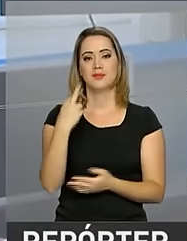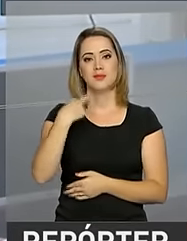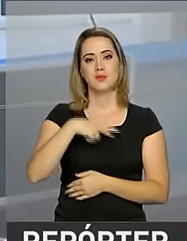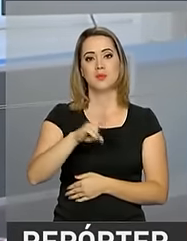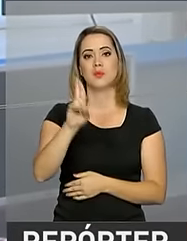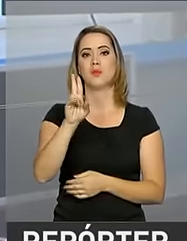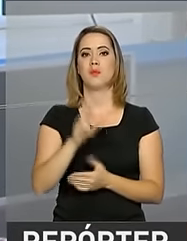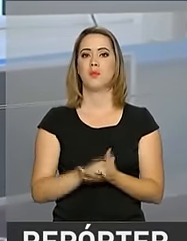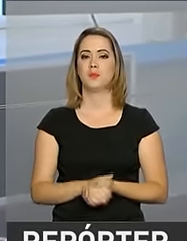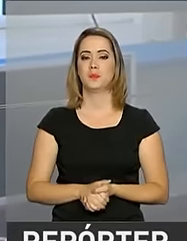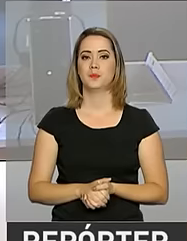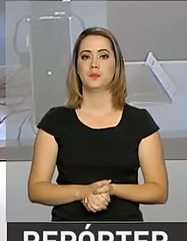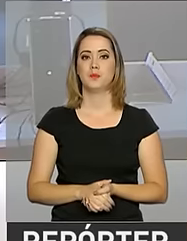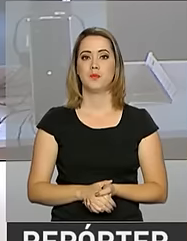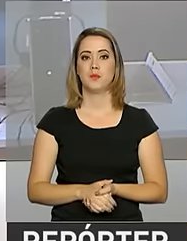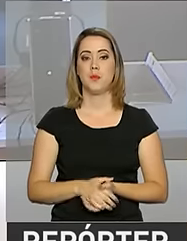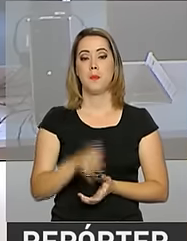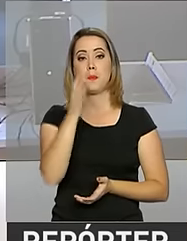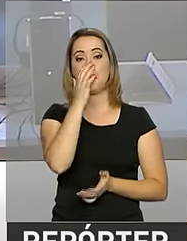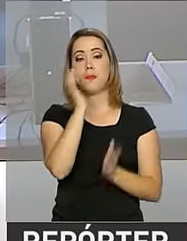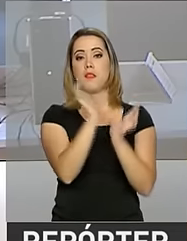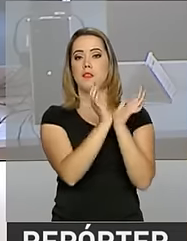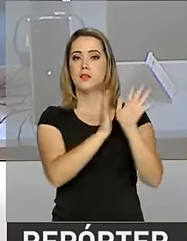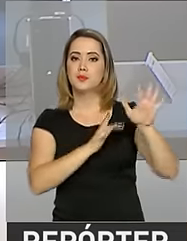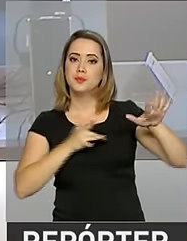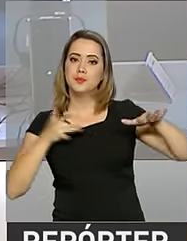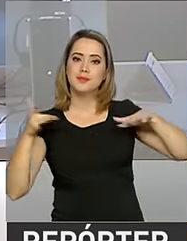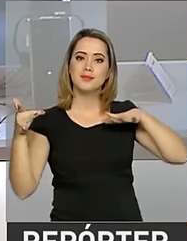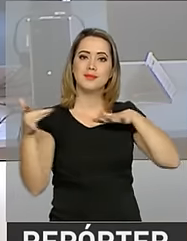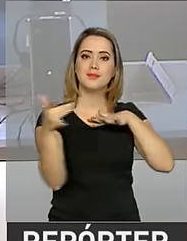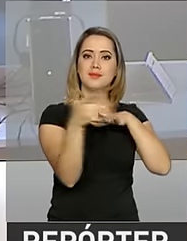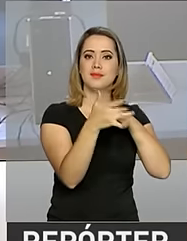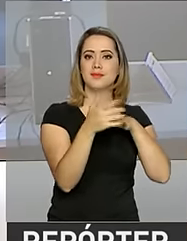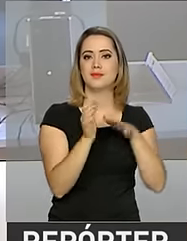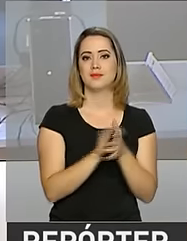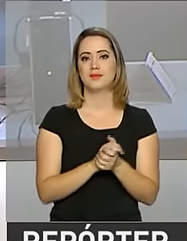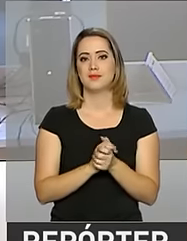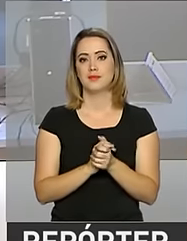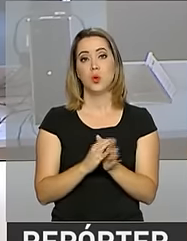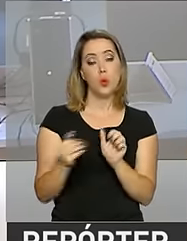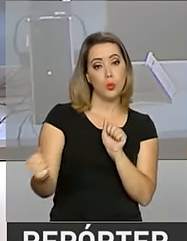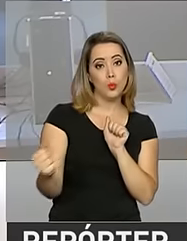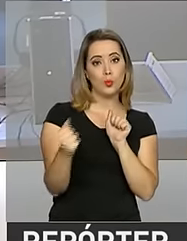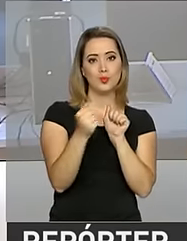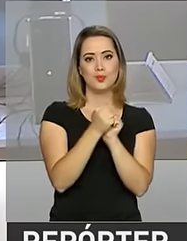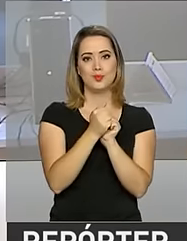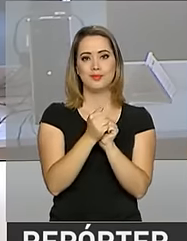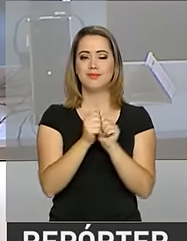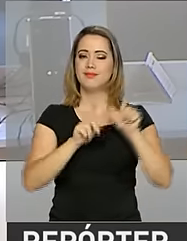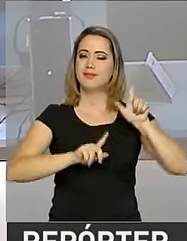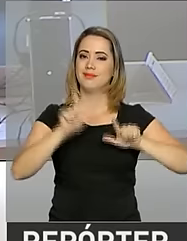do Repórter NBR. Acompanhe as novidades também pelas nossas redes sociais e